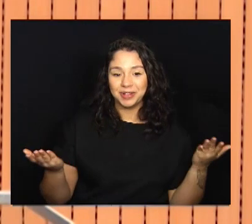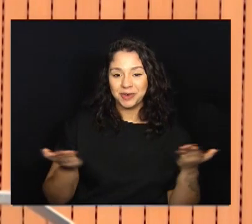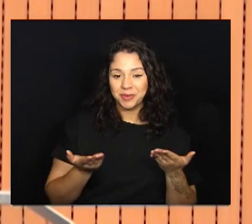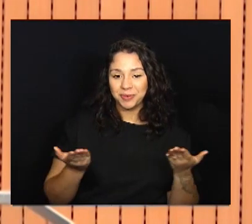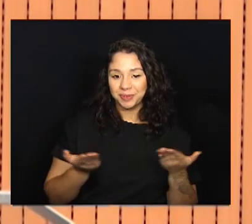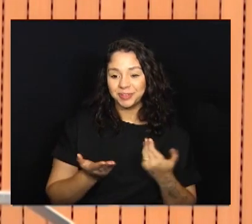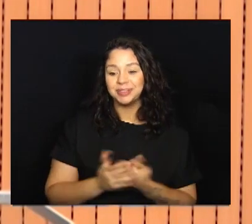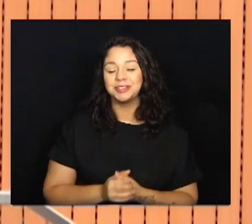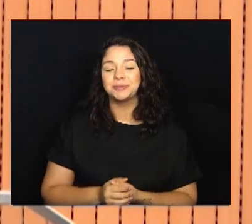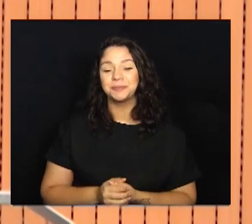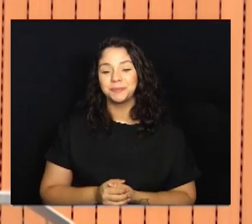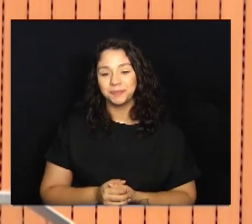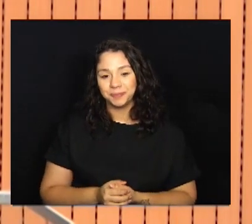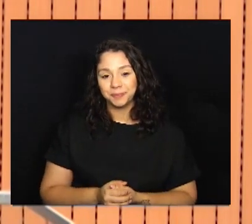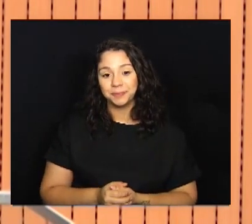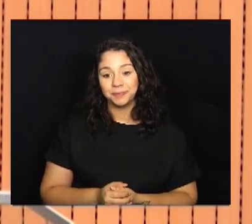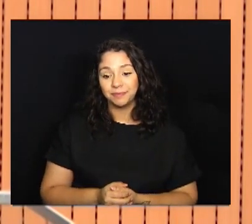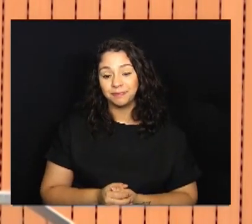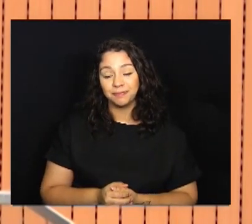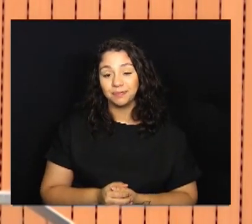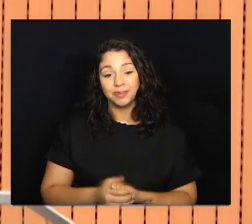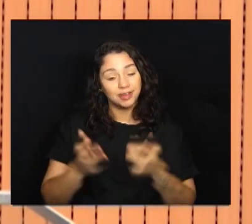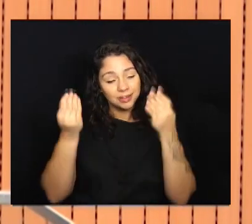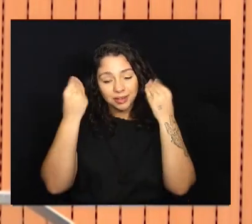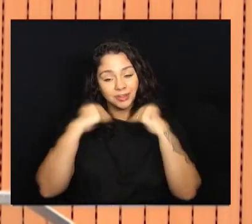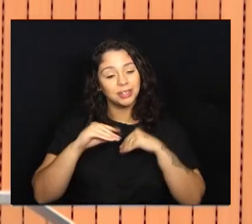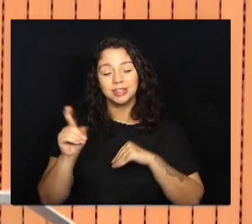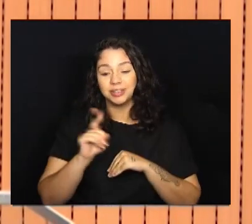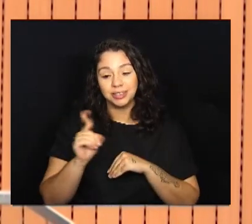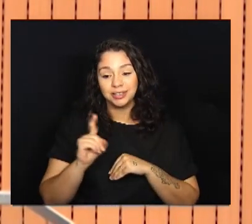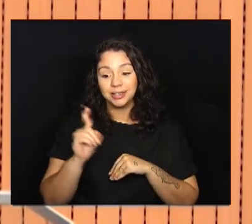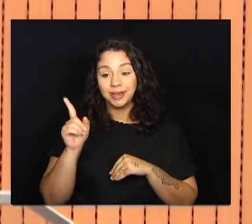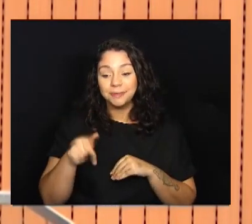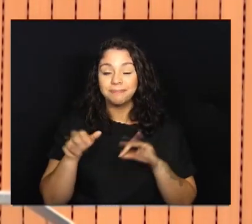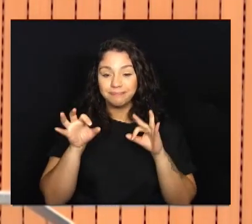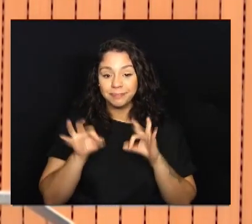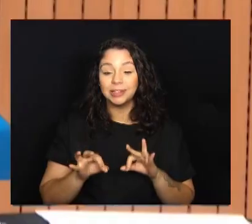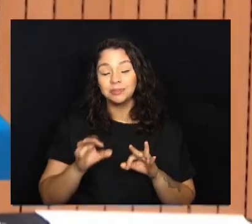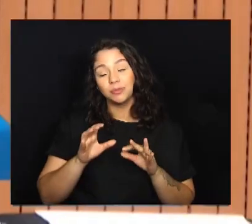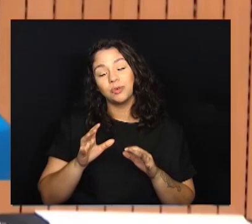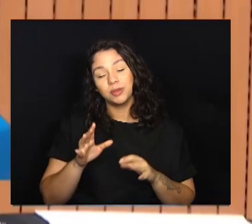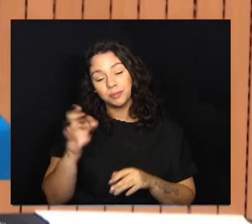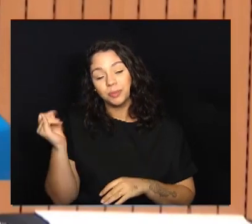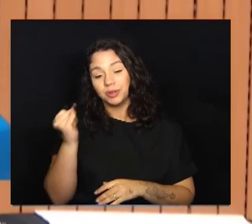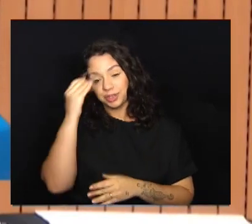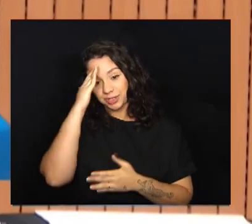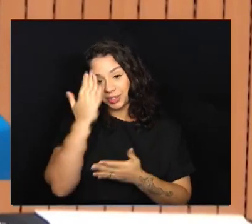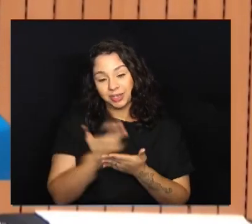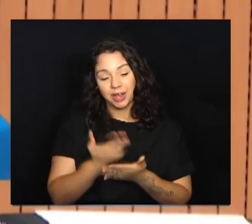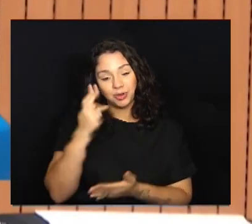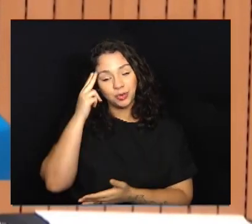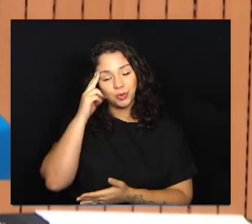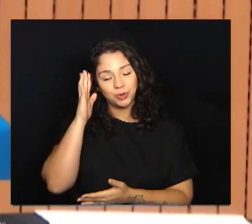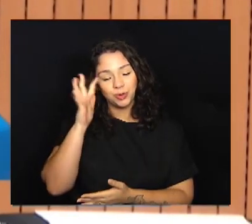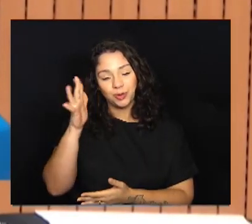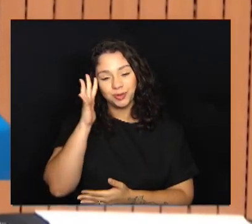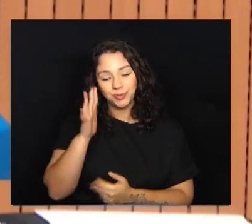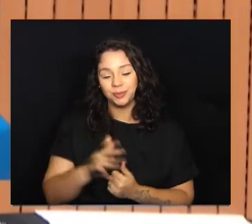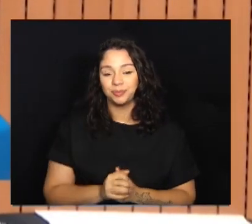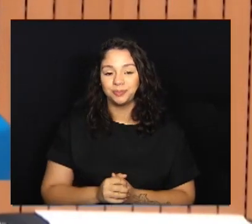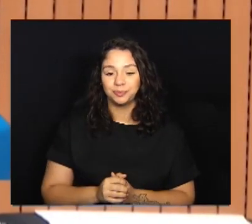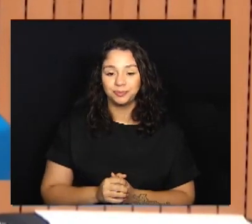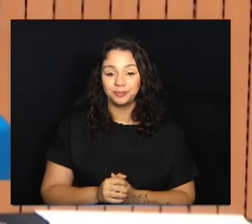tá? Que não desistam. Vale muito a pena, de fato, a gente acreditar nos sonhos. A família é a base